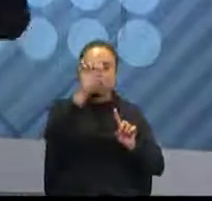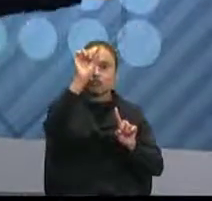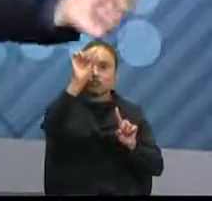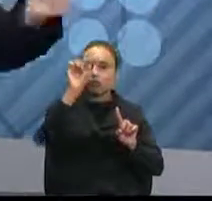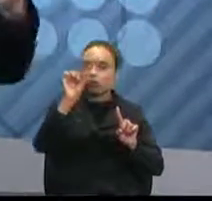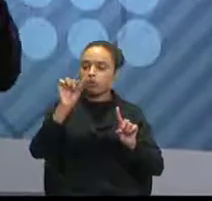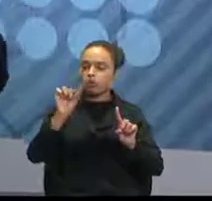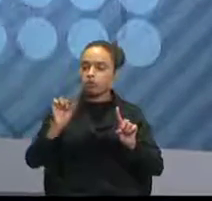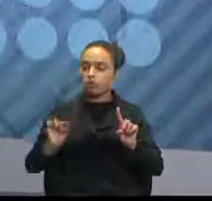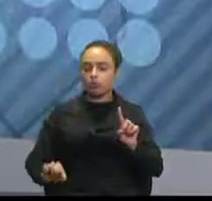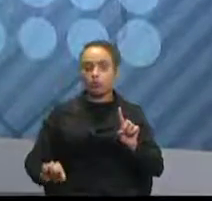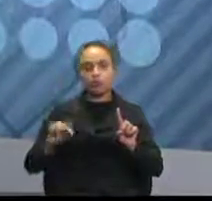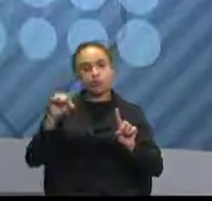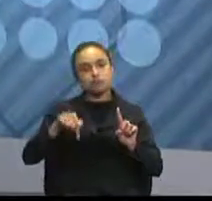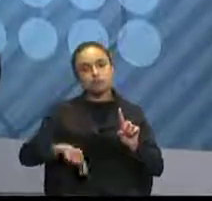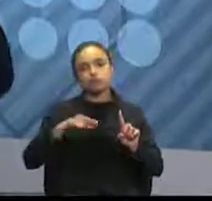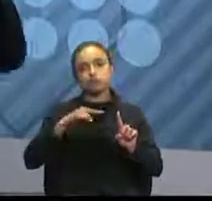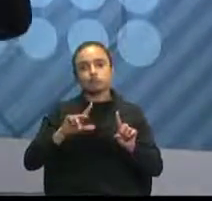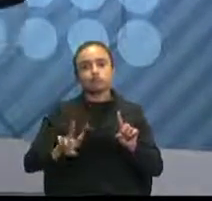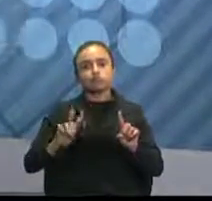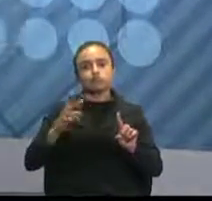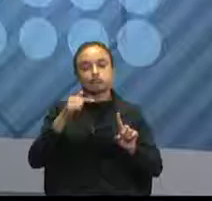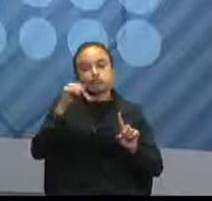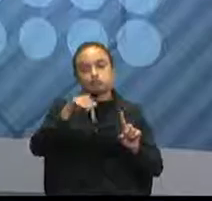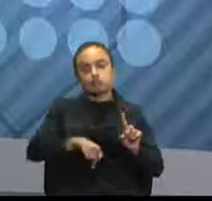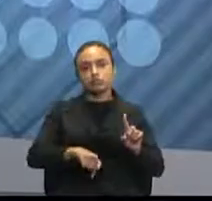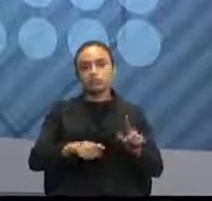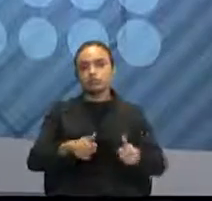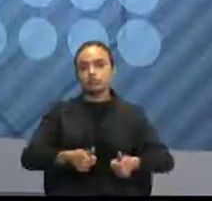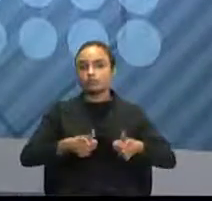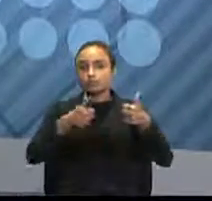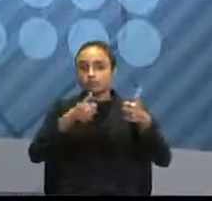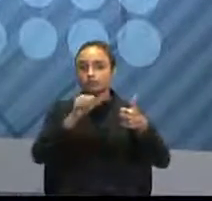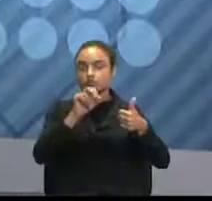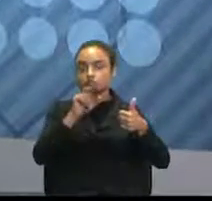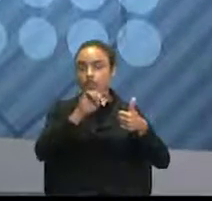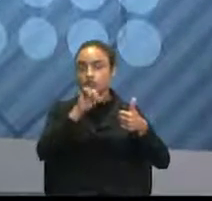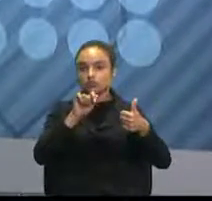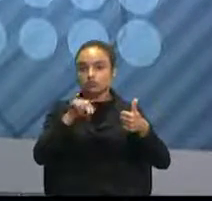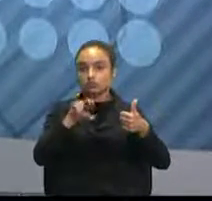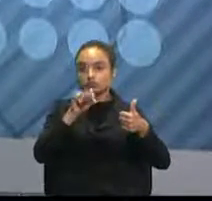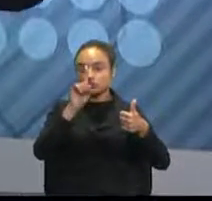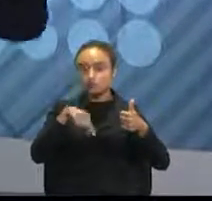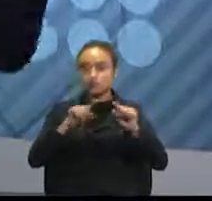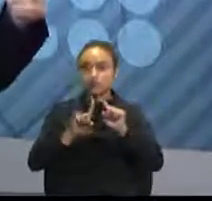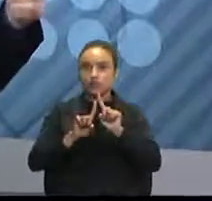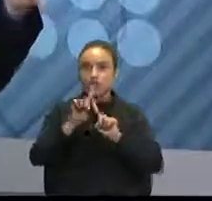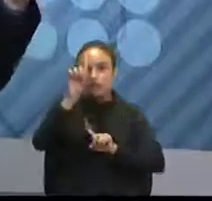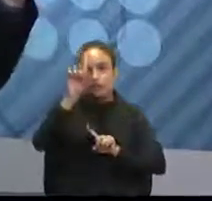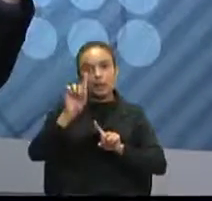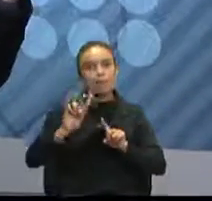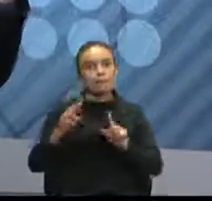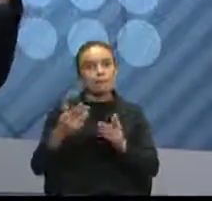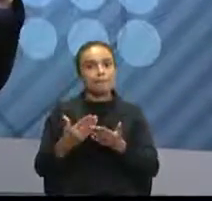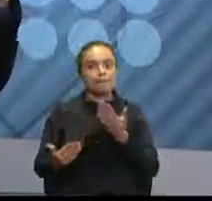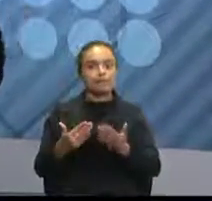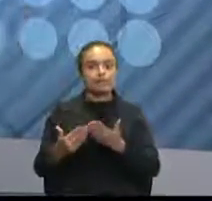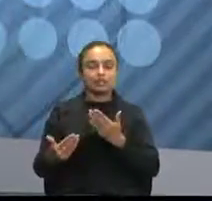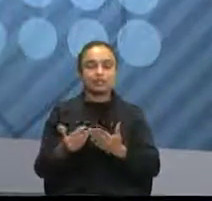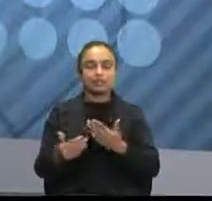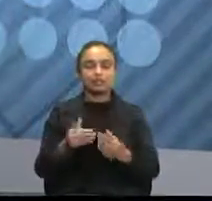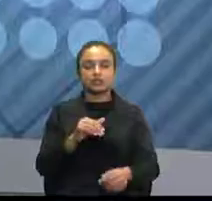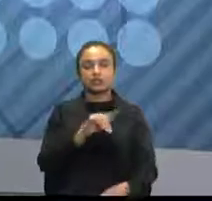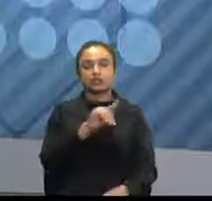tem com variantes está tendo uma desvalorização do real agora as ações da suzano estão aumentando e da gota diminuindo agora imagine se eu tivesse colocado só